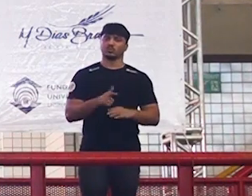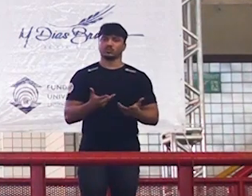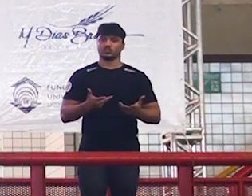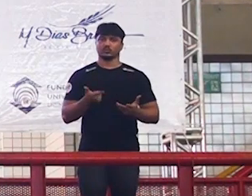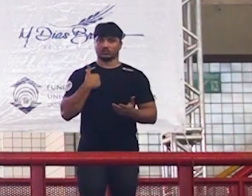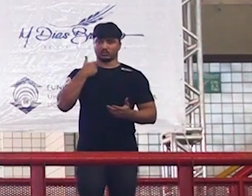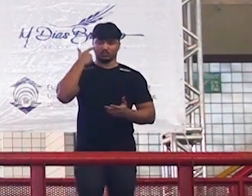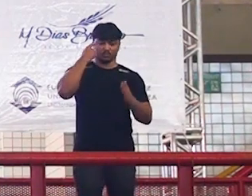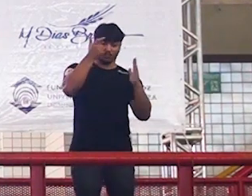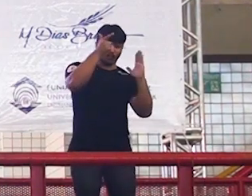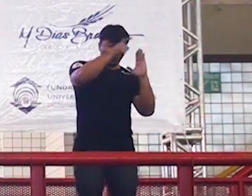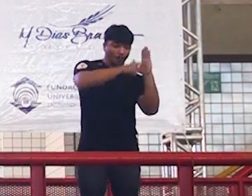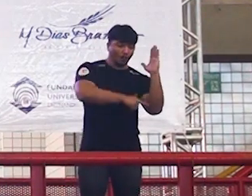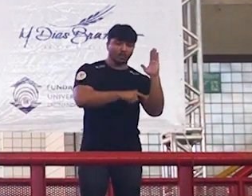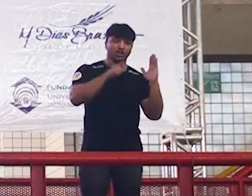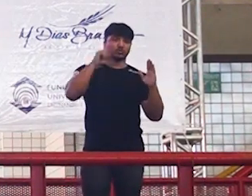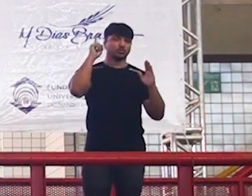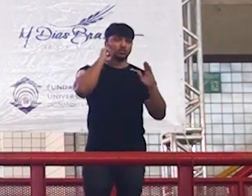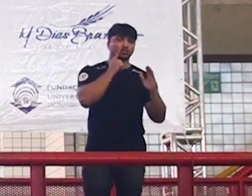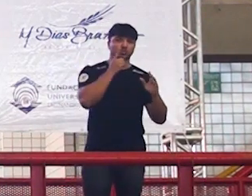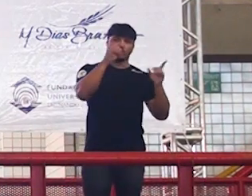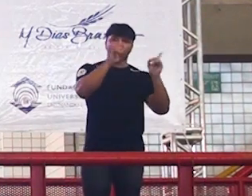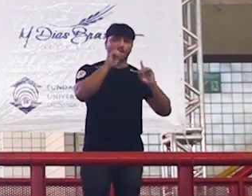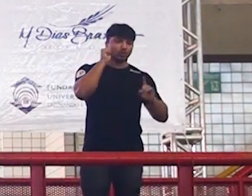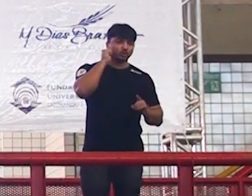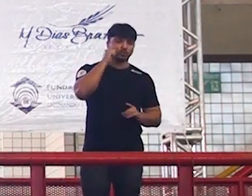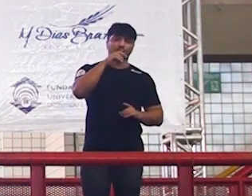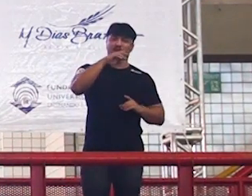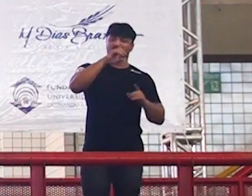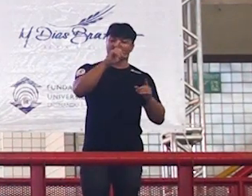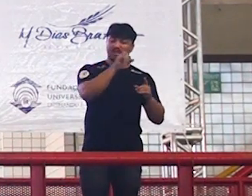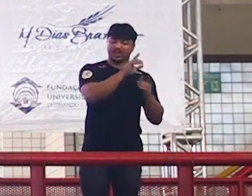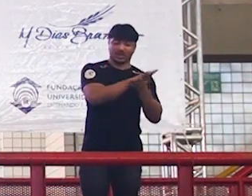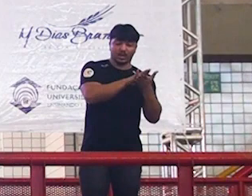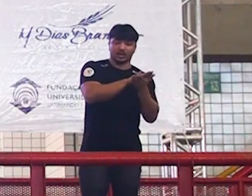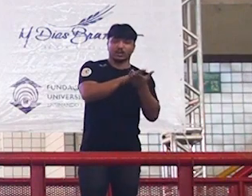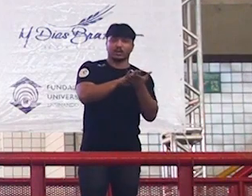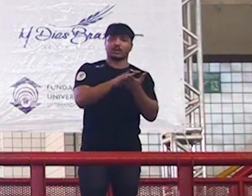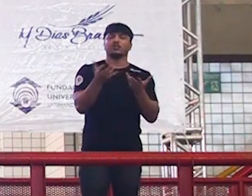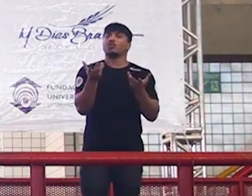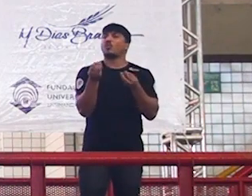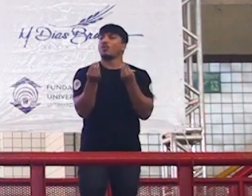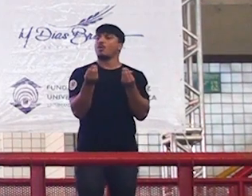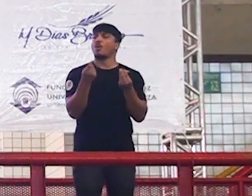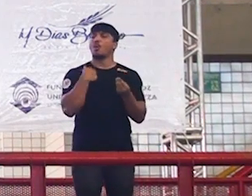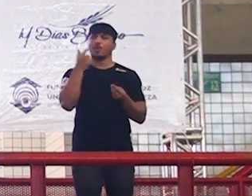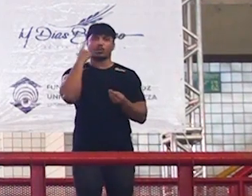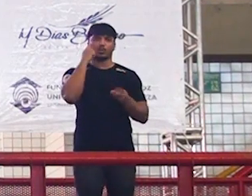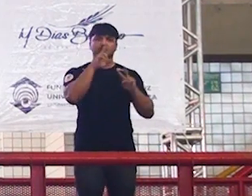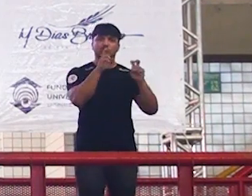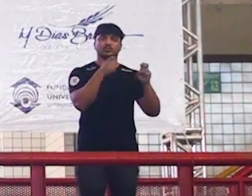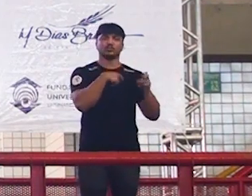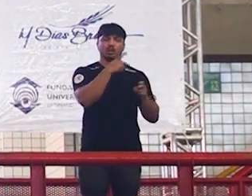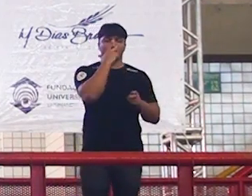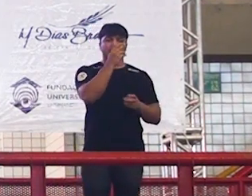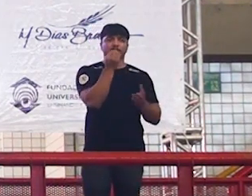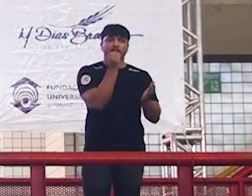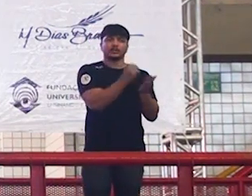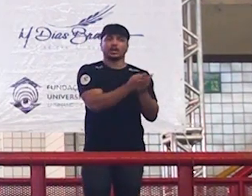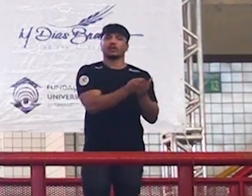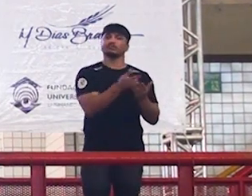E nenhuma parte dela colocou deficiente auditivo. Então, um cara desse quer o quê? Ele mereceu ser